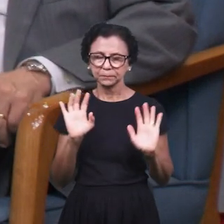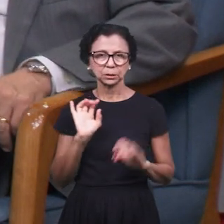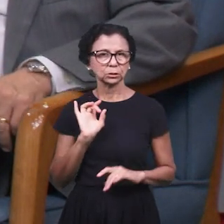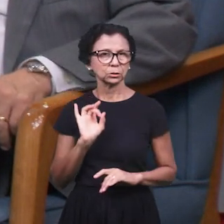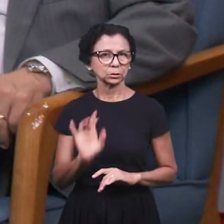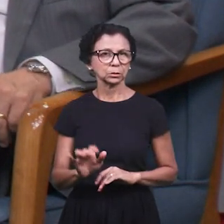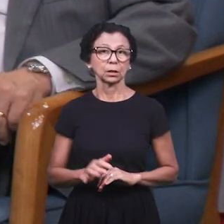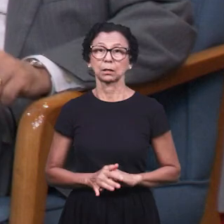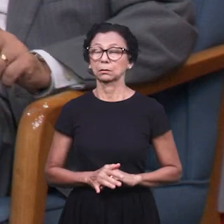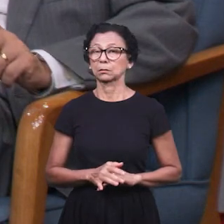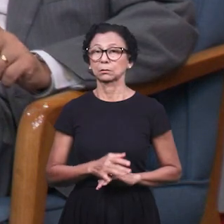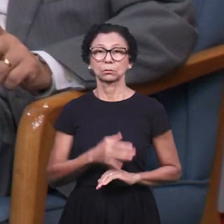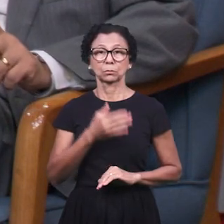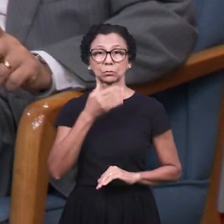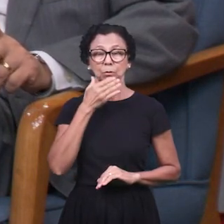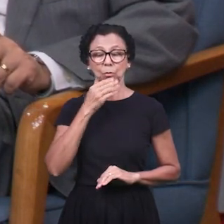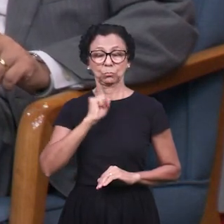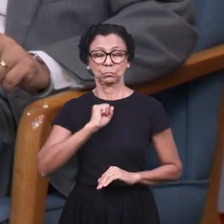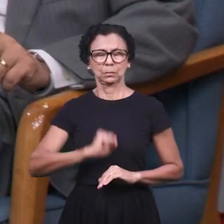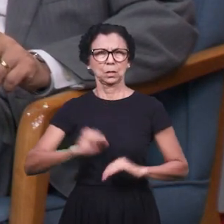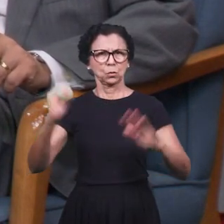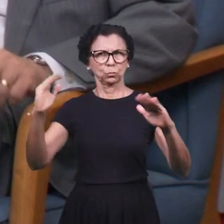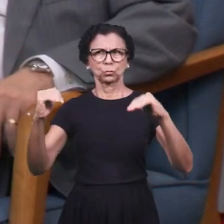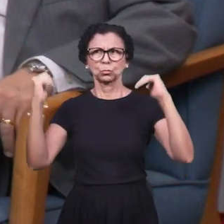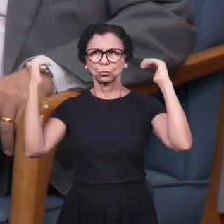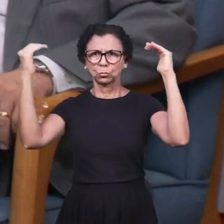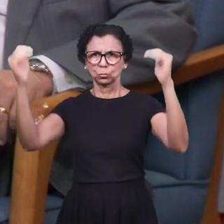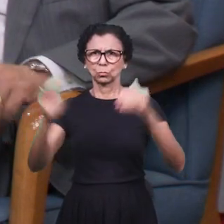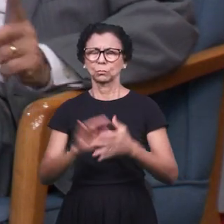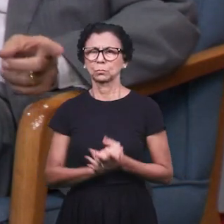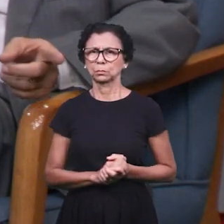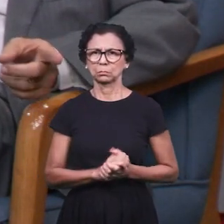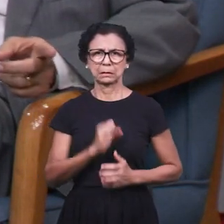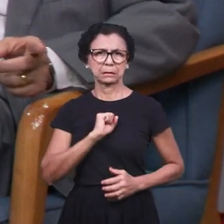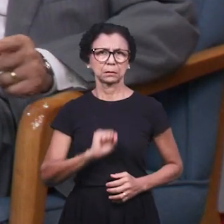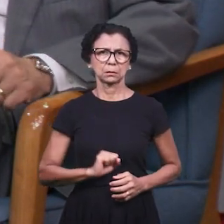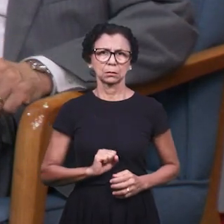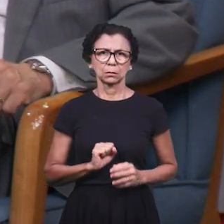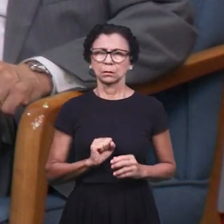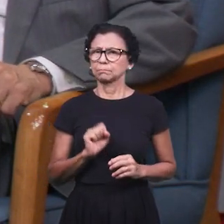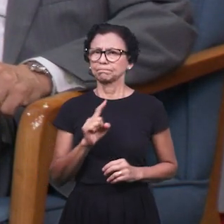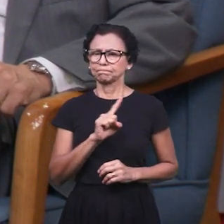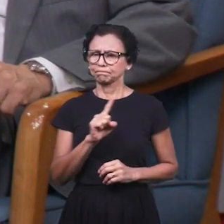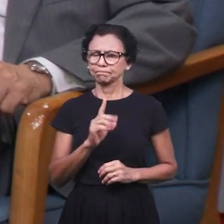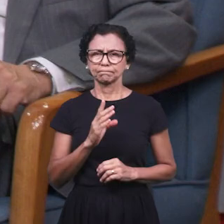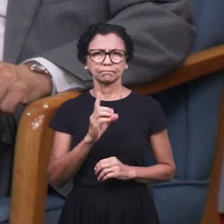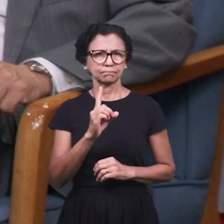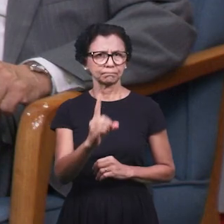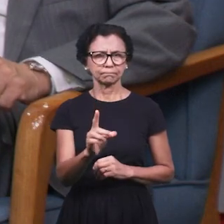só. E era o sumo sacerdote, só ele. Nem o sacerdote entrava.